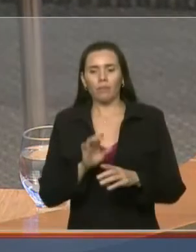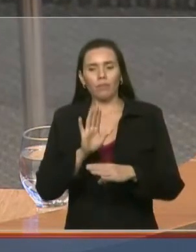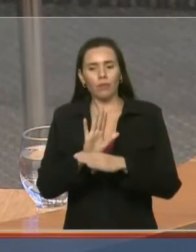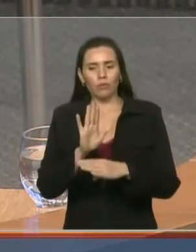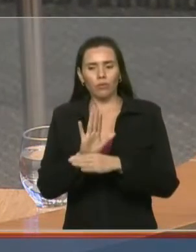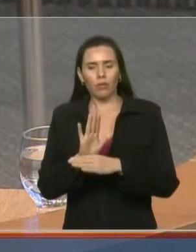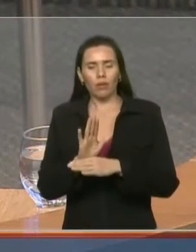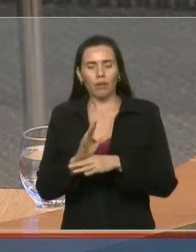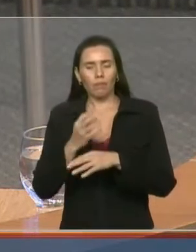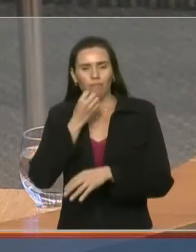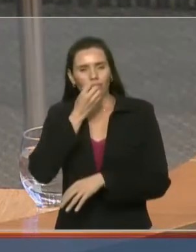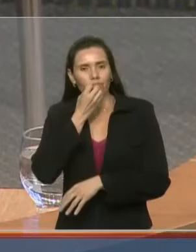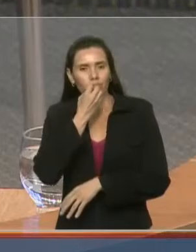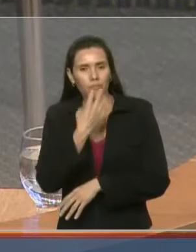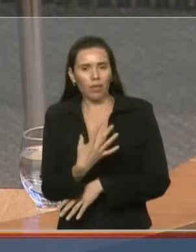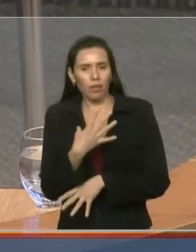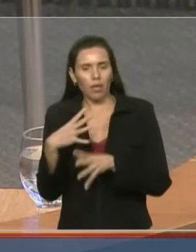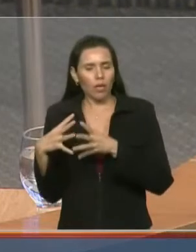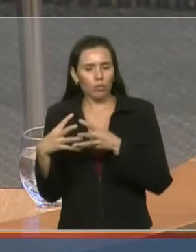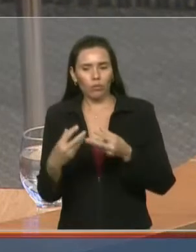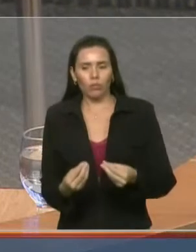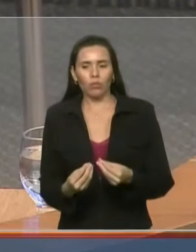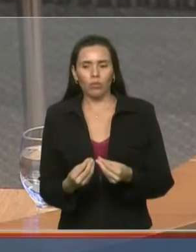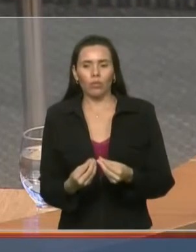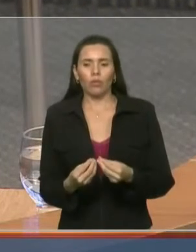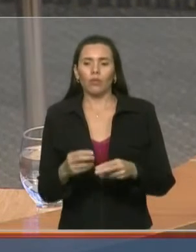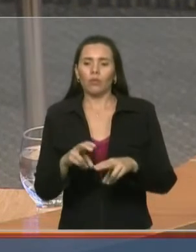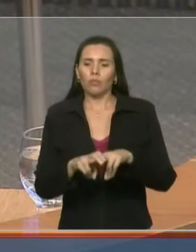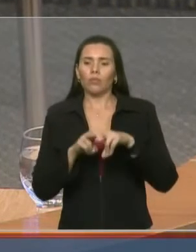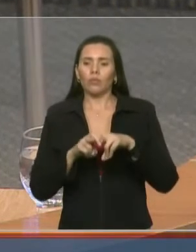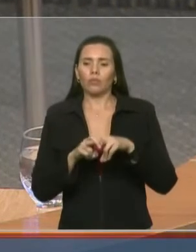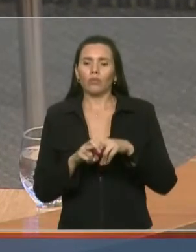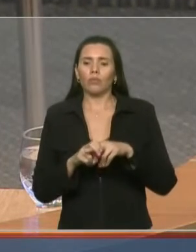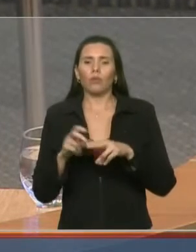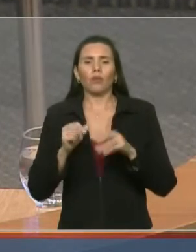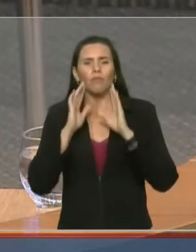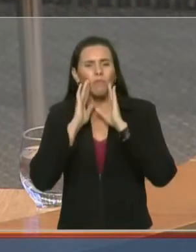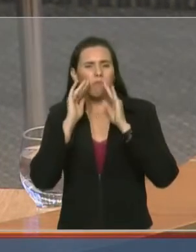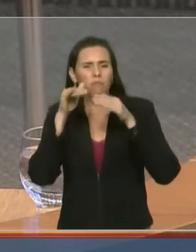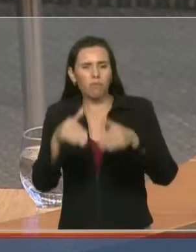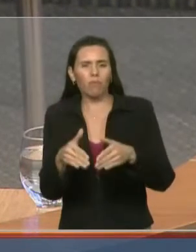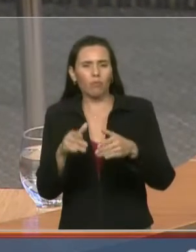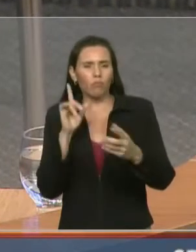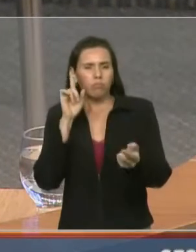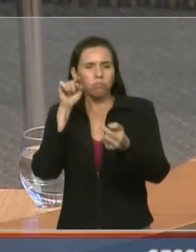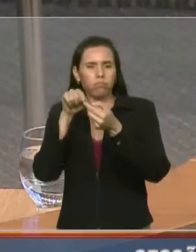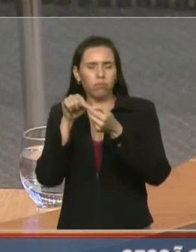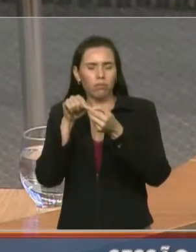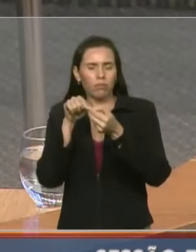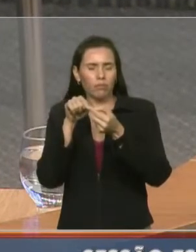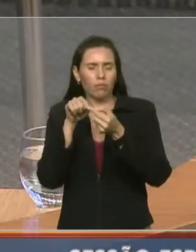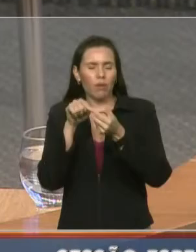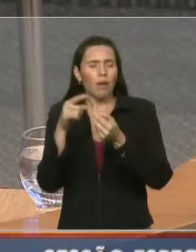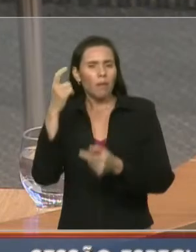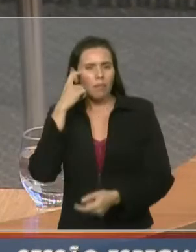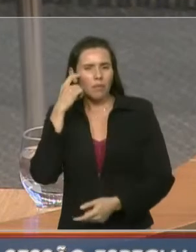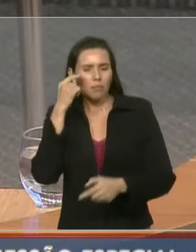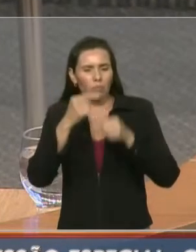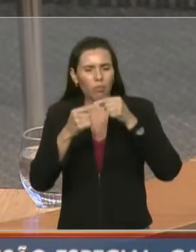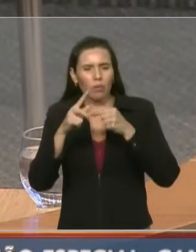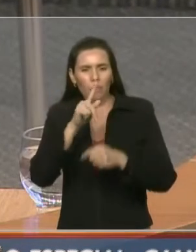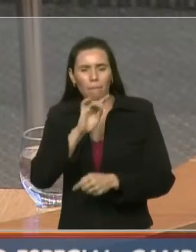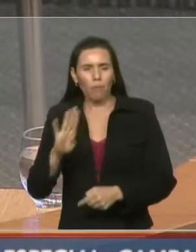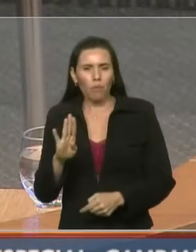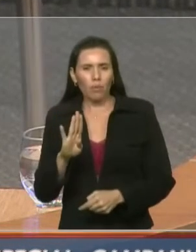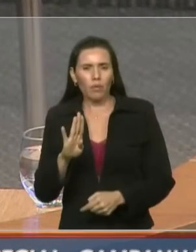Todas essas duas anteriores justamente visa a construção do bem comum. Não podemos pensar em políticas públicas para